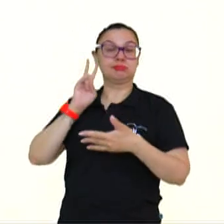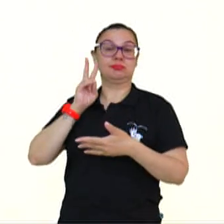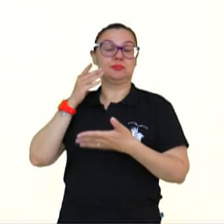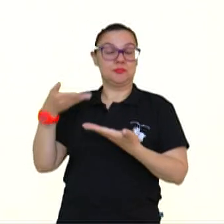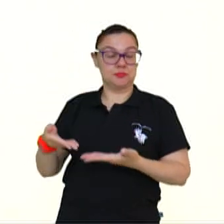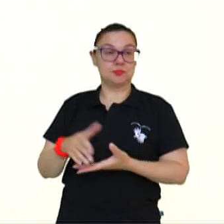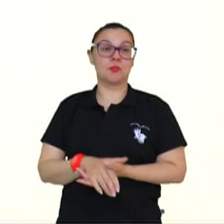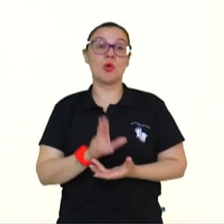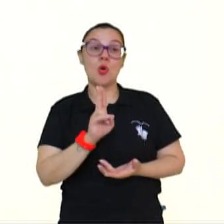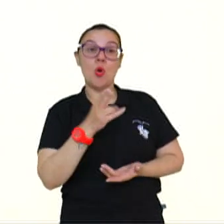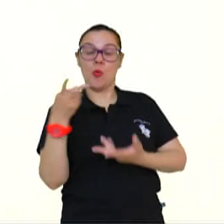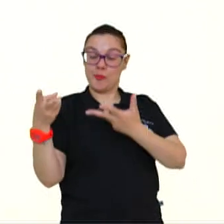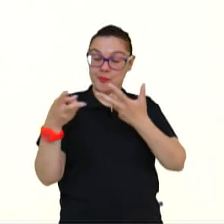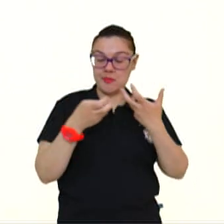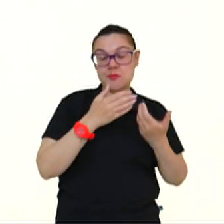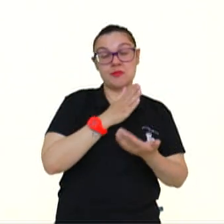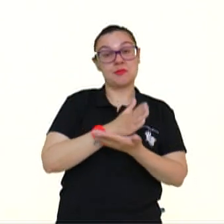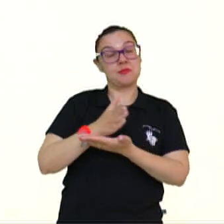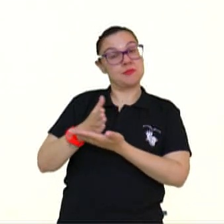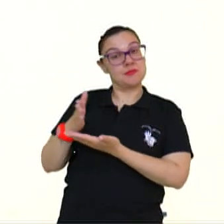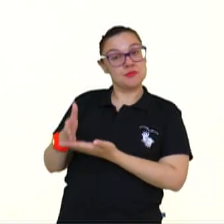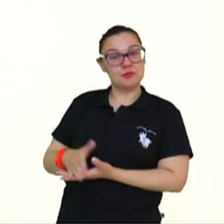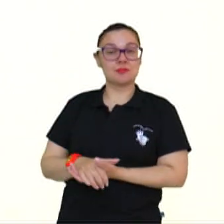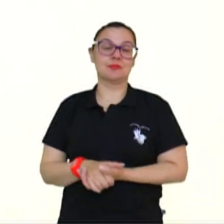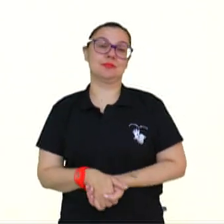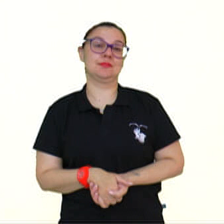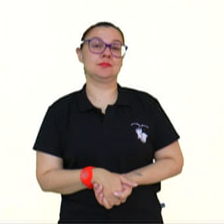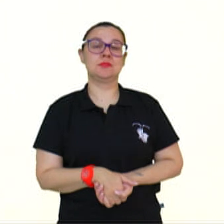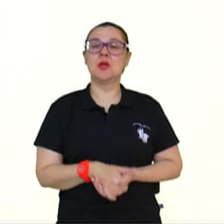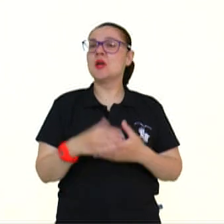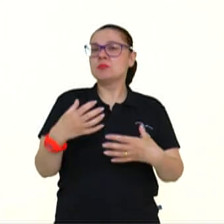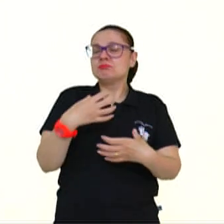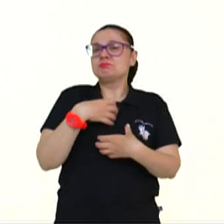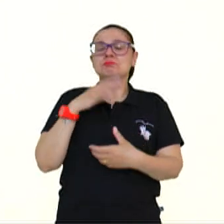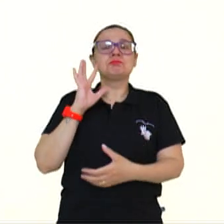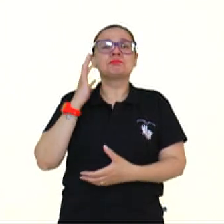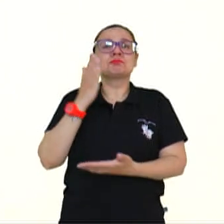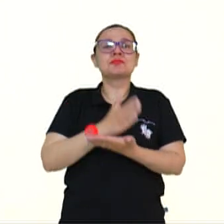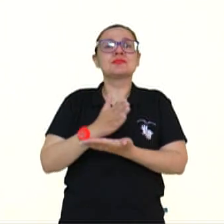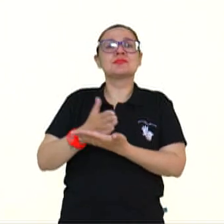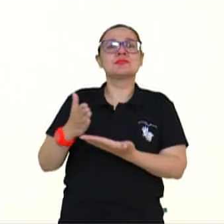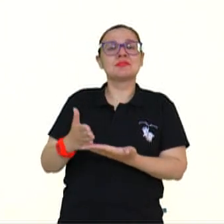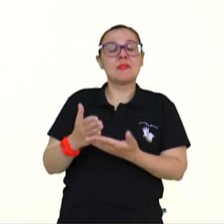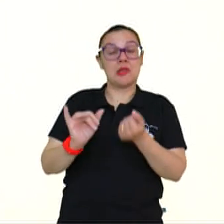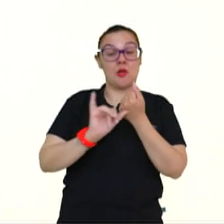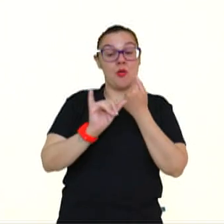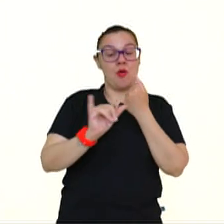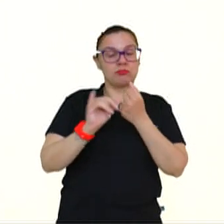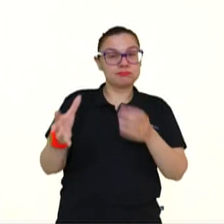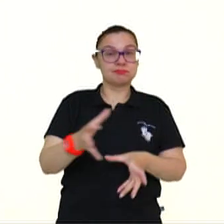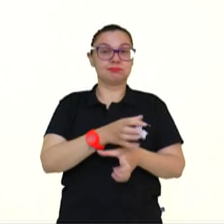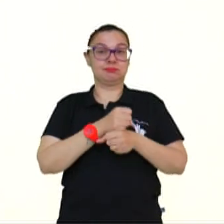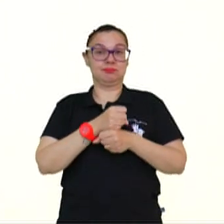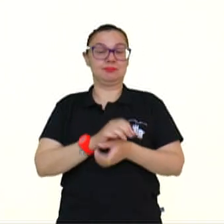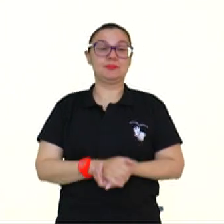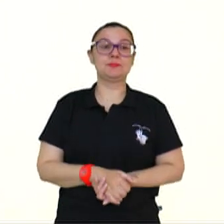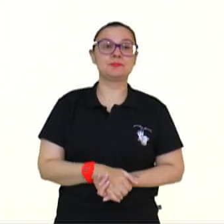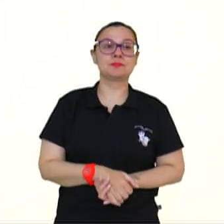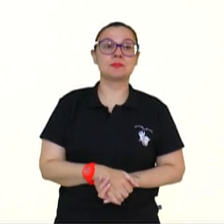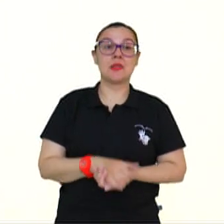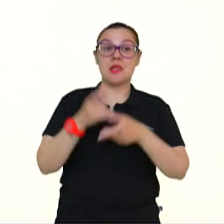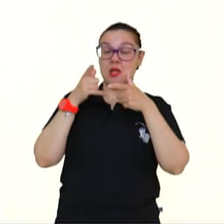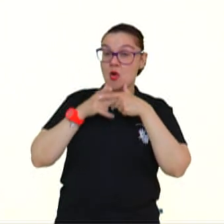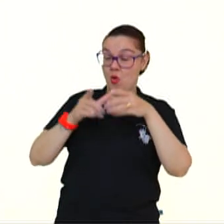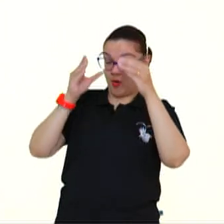em observações de fatos do cotidiano. Reparem, situações do cotidiano a crônica aborda demais. A